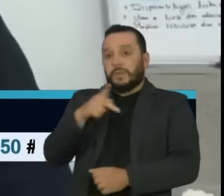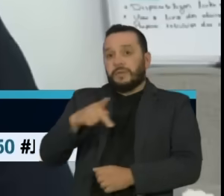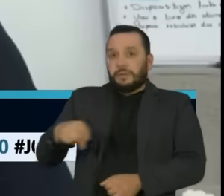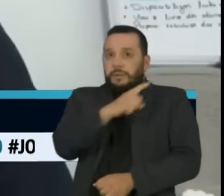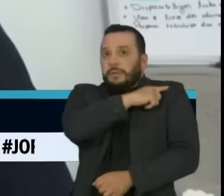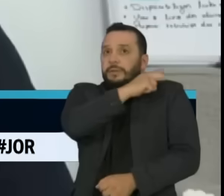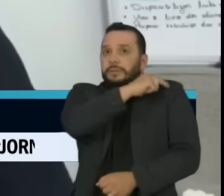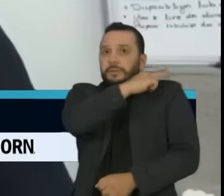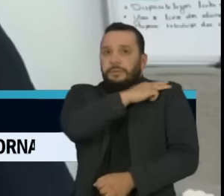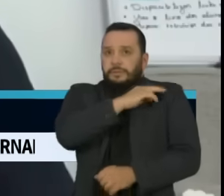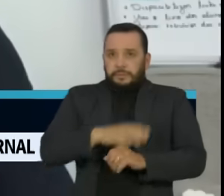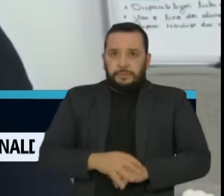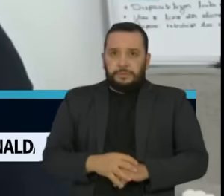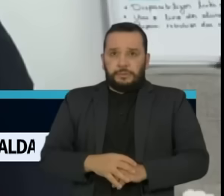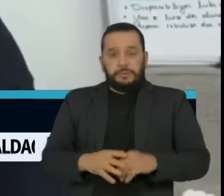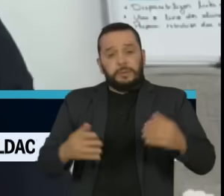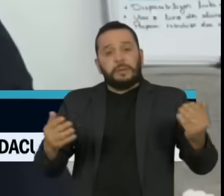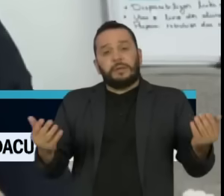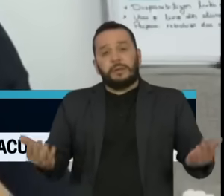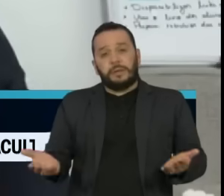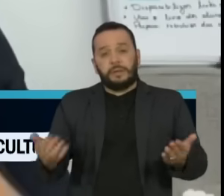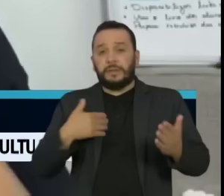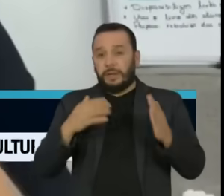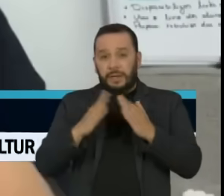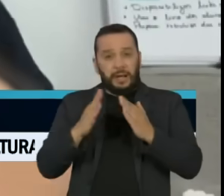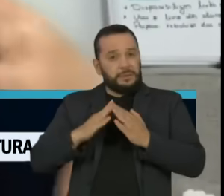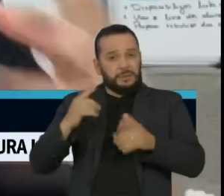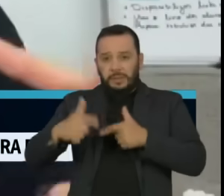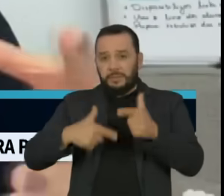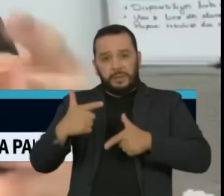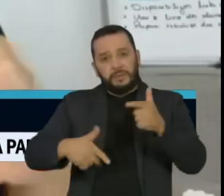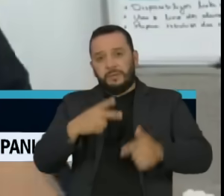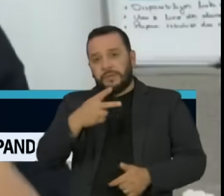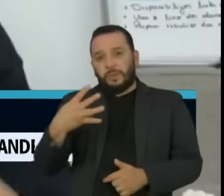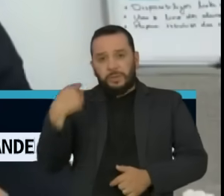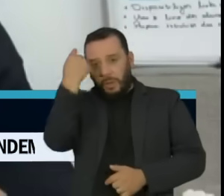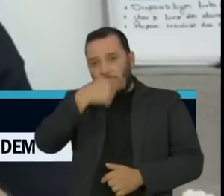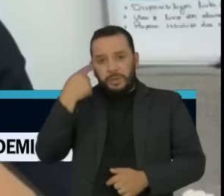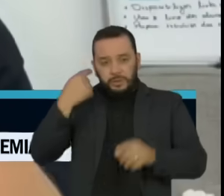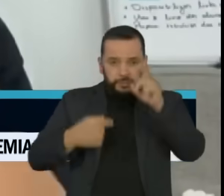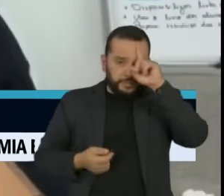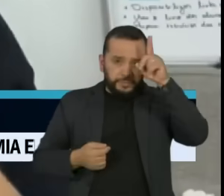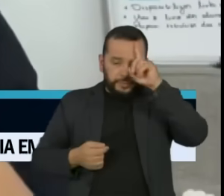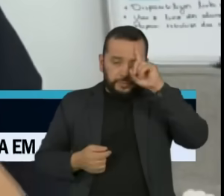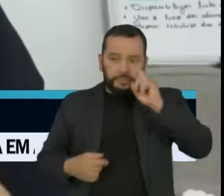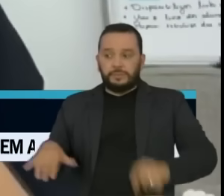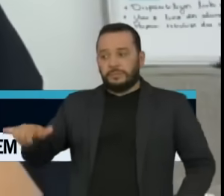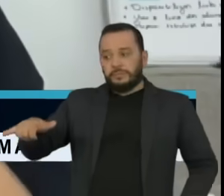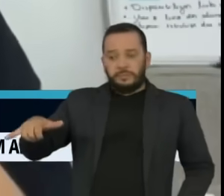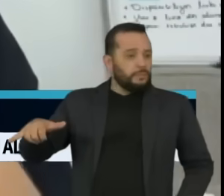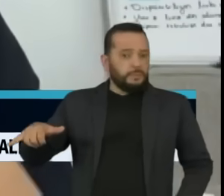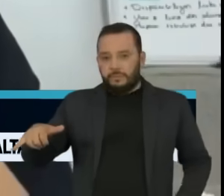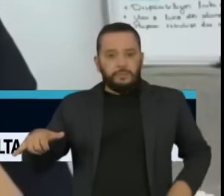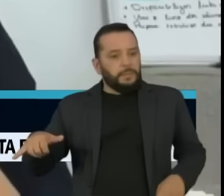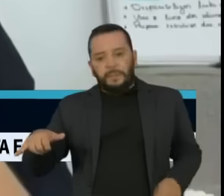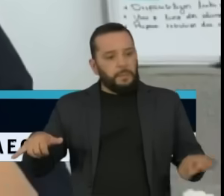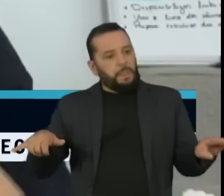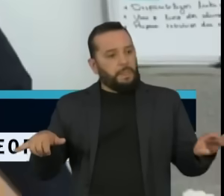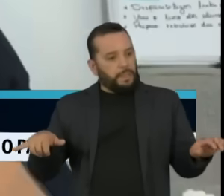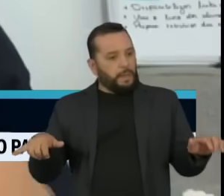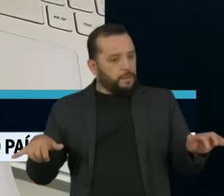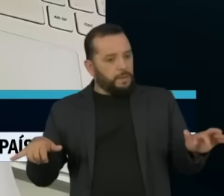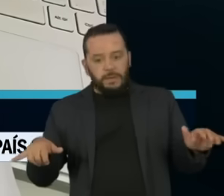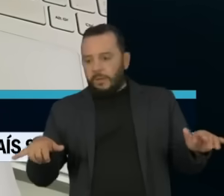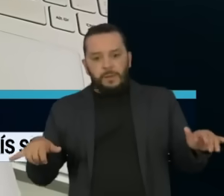Em casa, a gente está tendo que trabalhar 24 horas por dia. É o celular que toca com as demandas da escola,